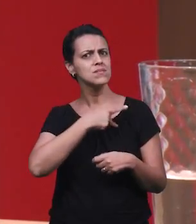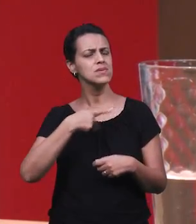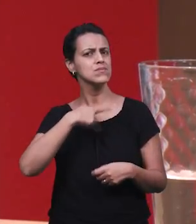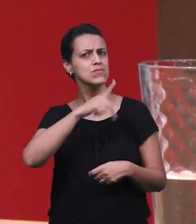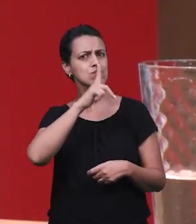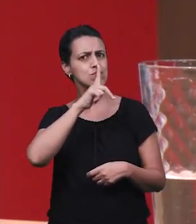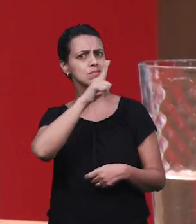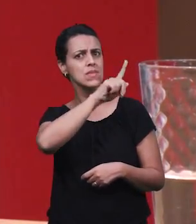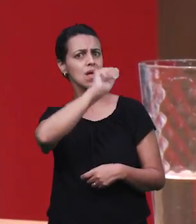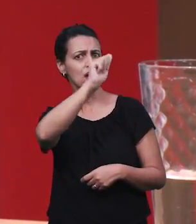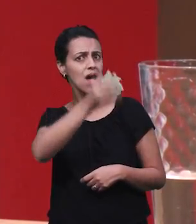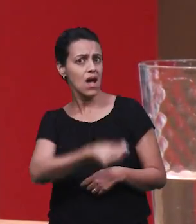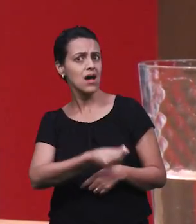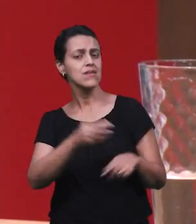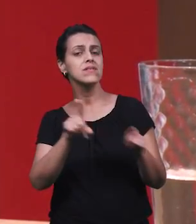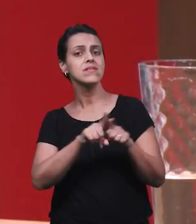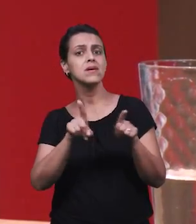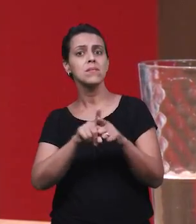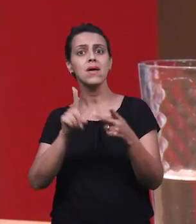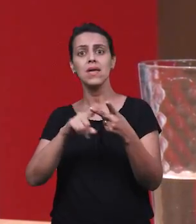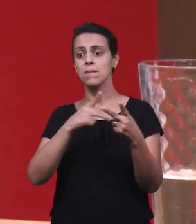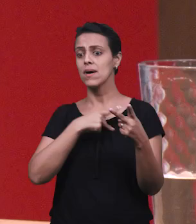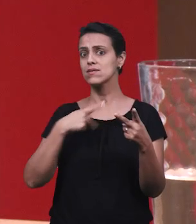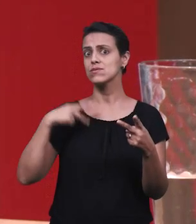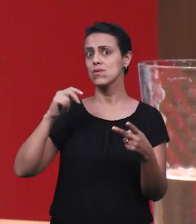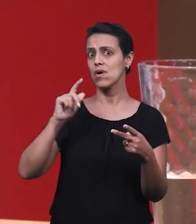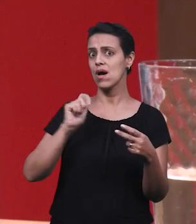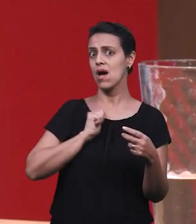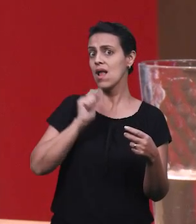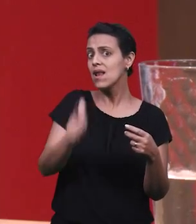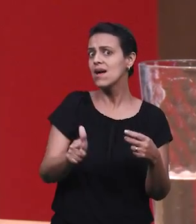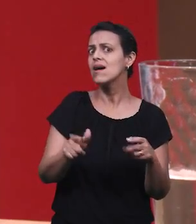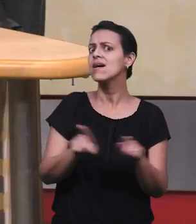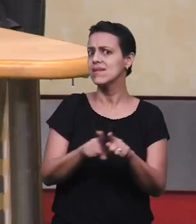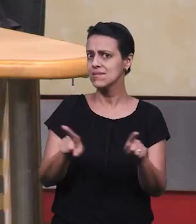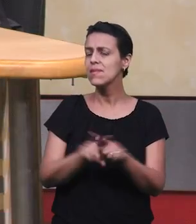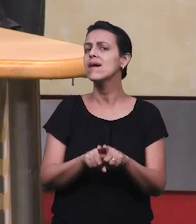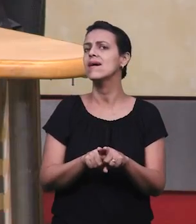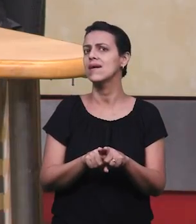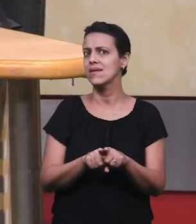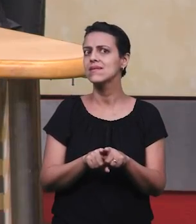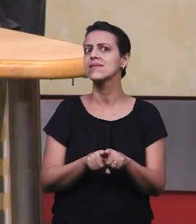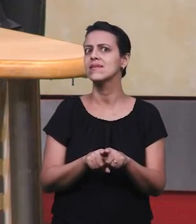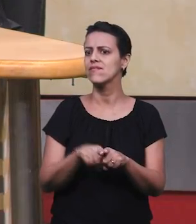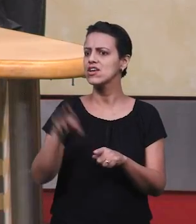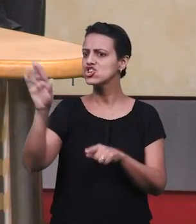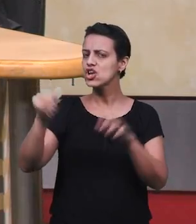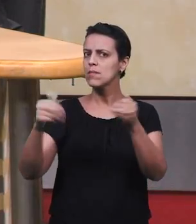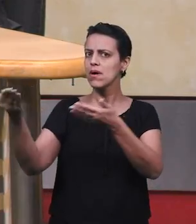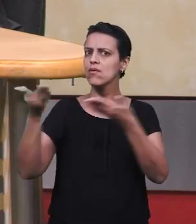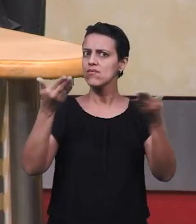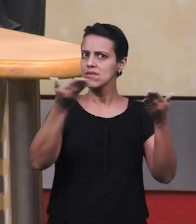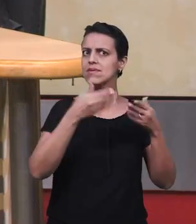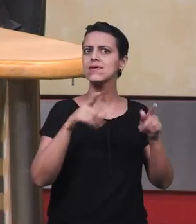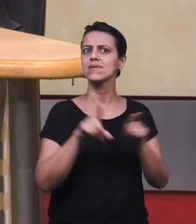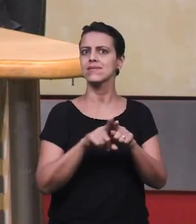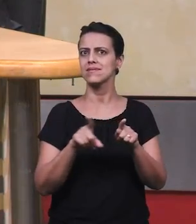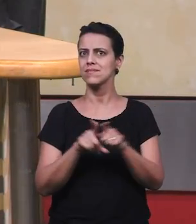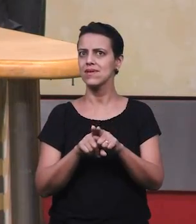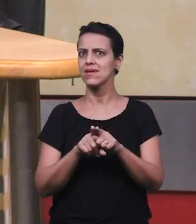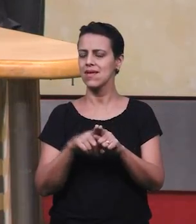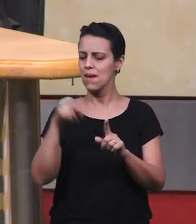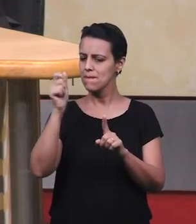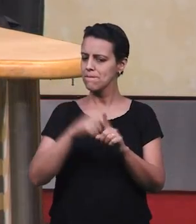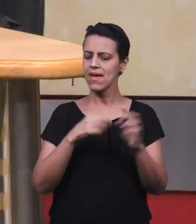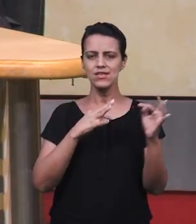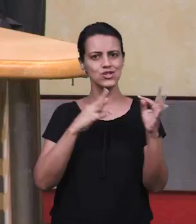a África, e ainda do pastor Alexandre Gueiros com o leste europeu. Essa turma vai estar aqui conosco, né, Josias? Amém.